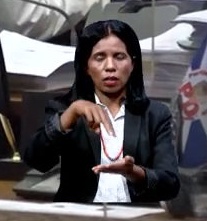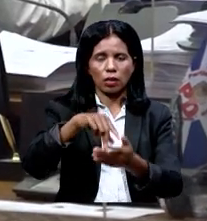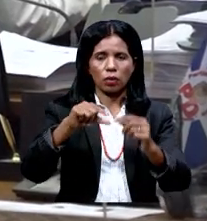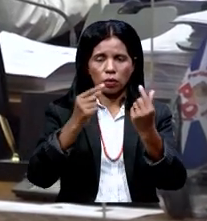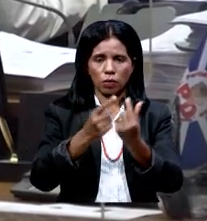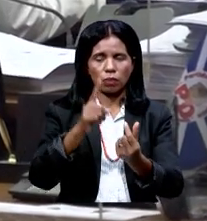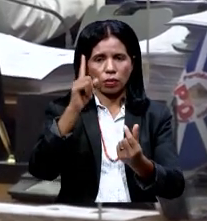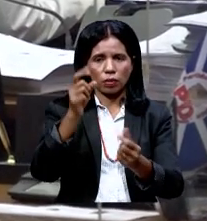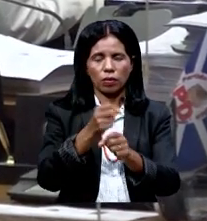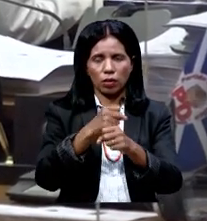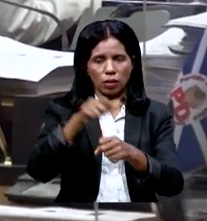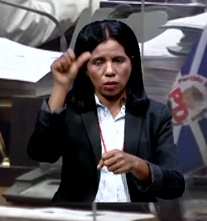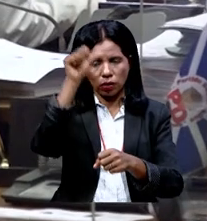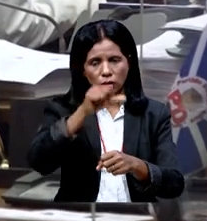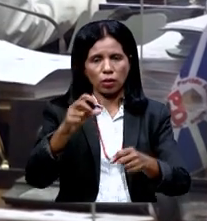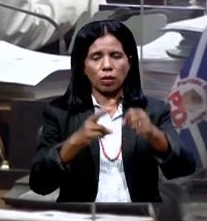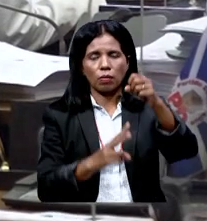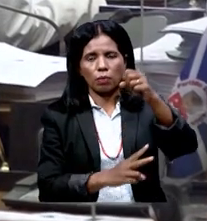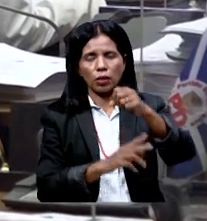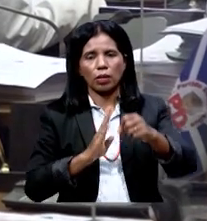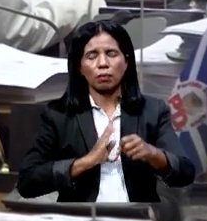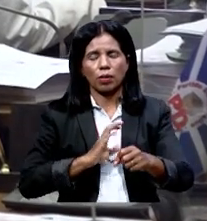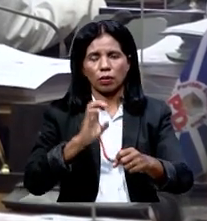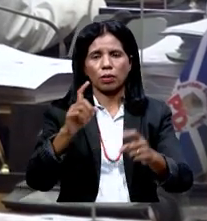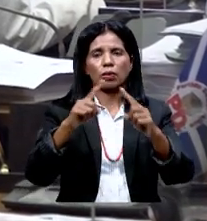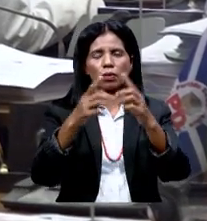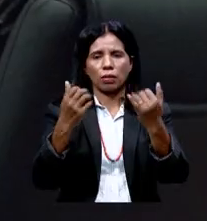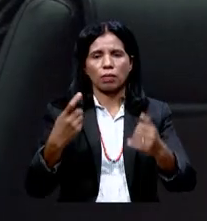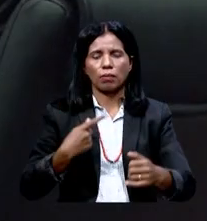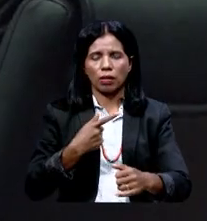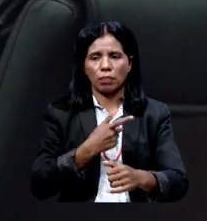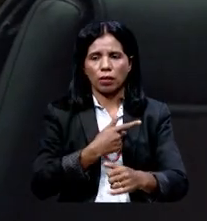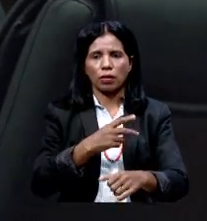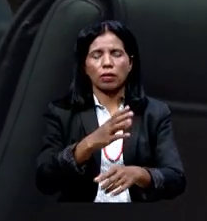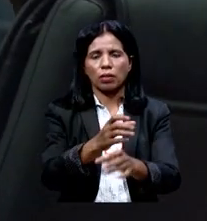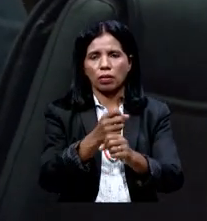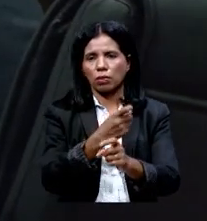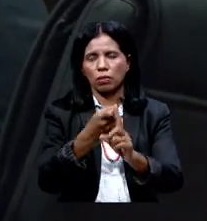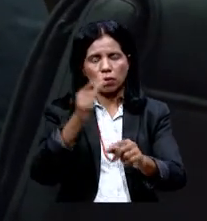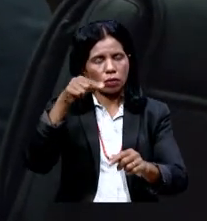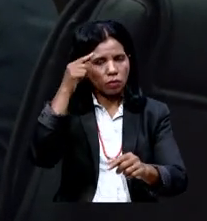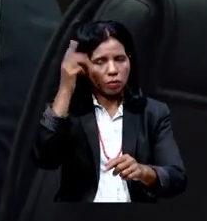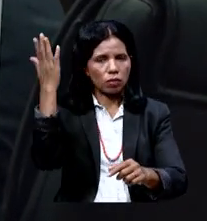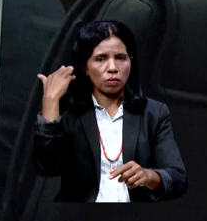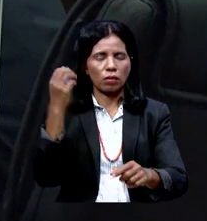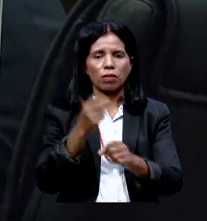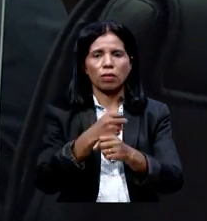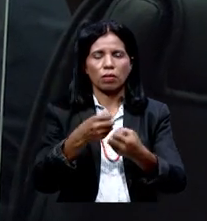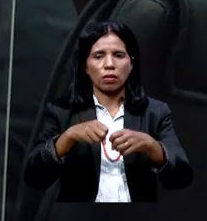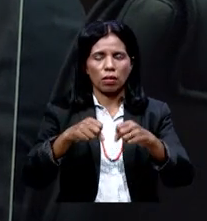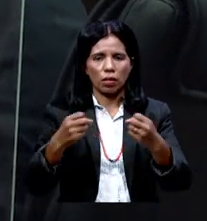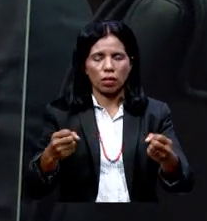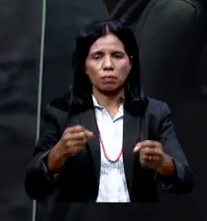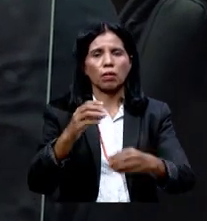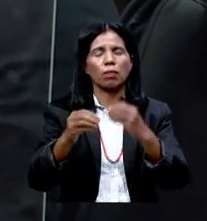ida, rodihalo auditoria ba ponte e becusi. Tamba to agora Parlamento sedauximu, razão russo governo anterior, halo destruição ba ponte